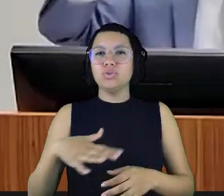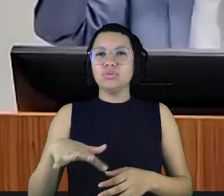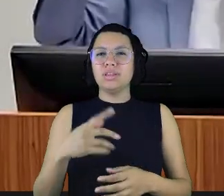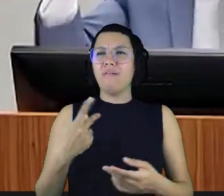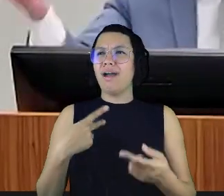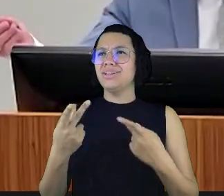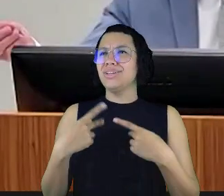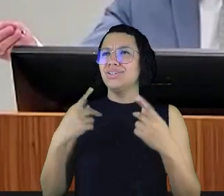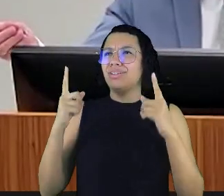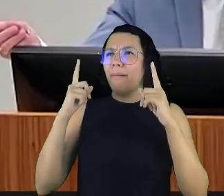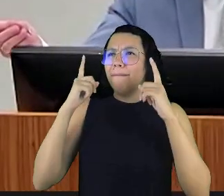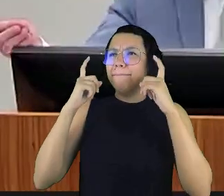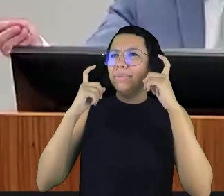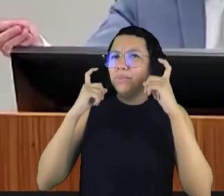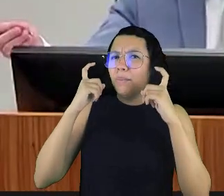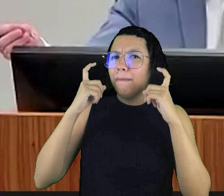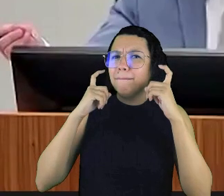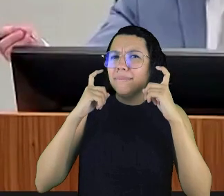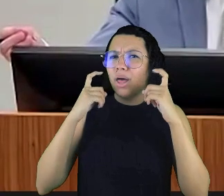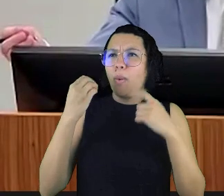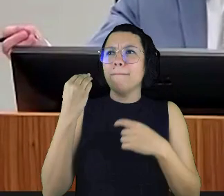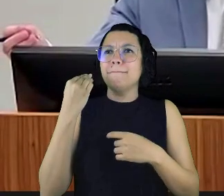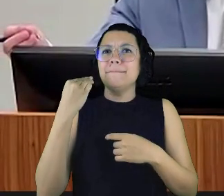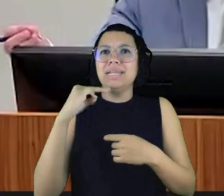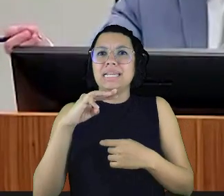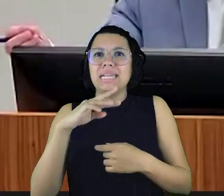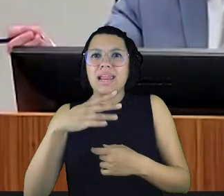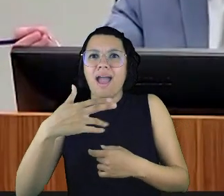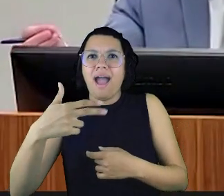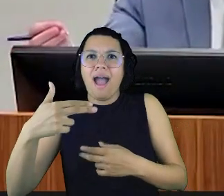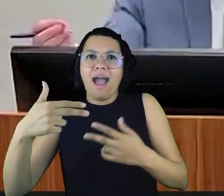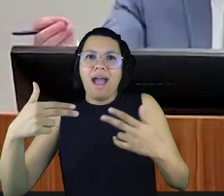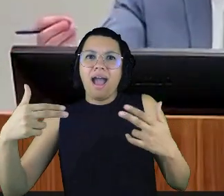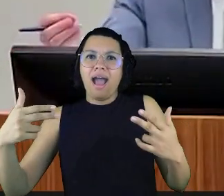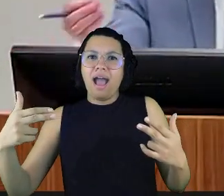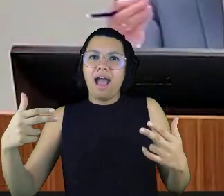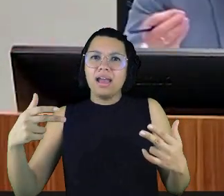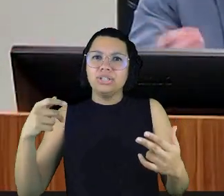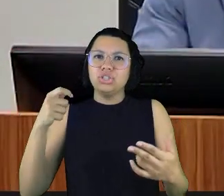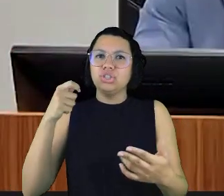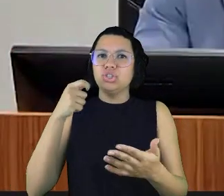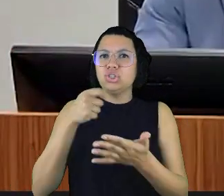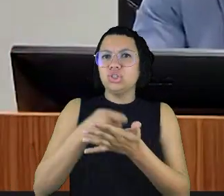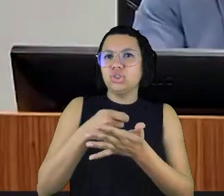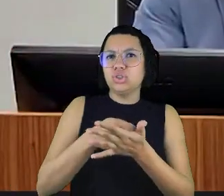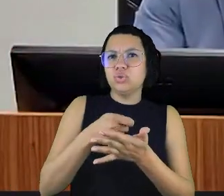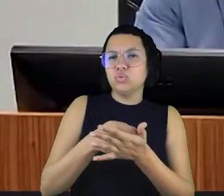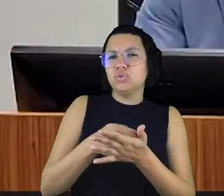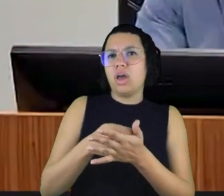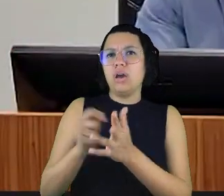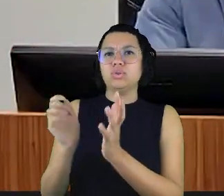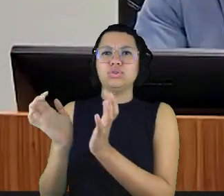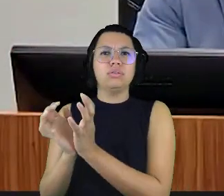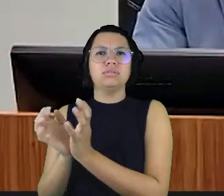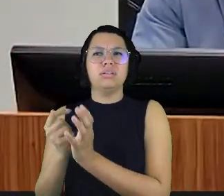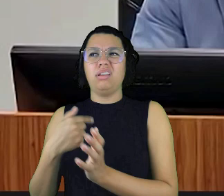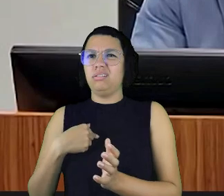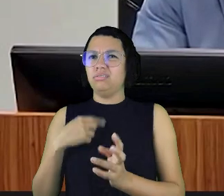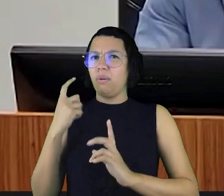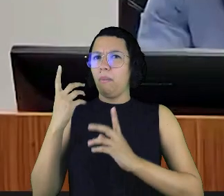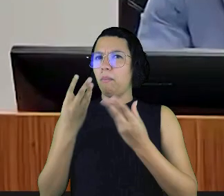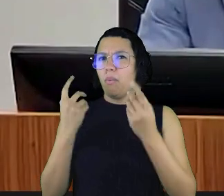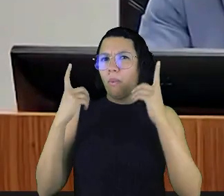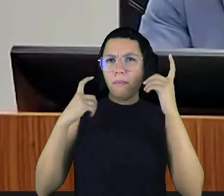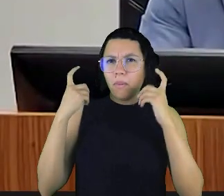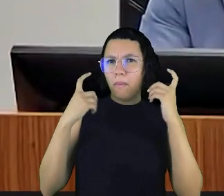as milhares de execuções de conselho. Eu não estou tão preocupado com os casos de DPJ, porque eu